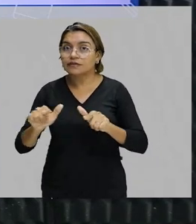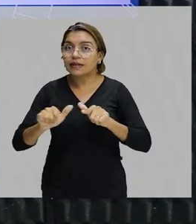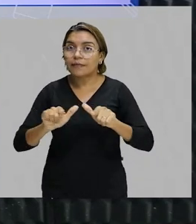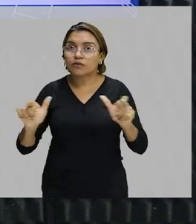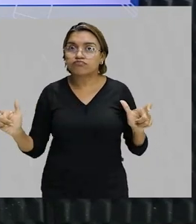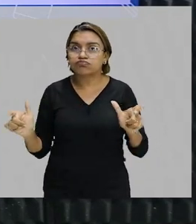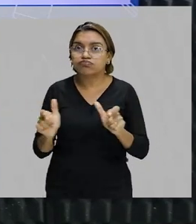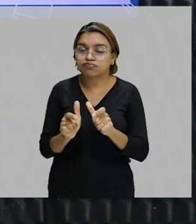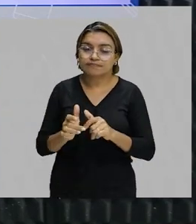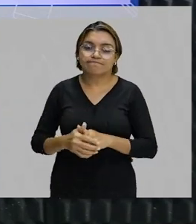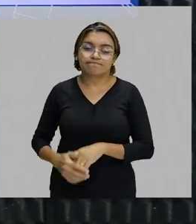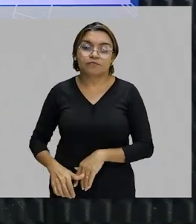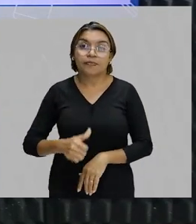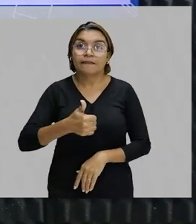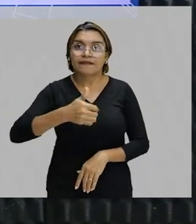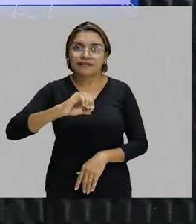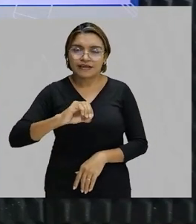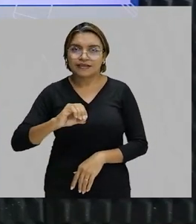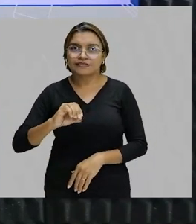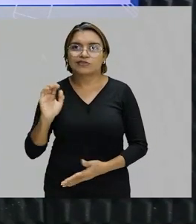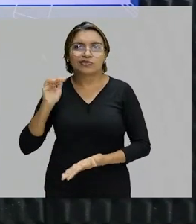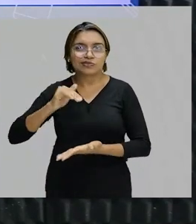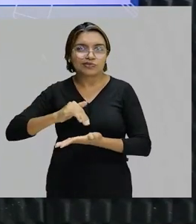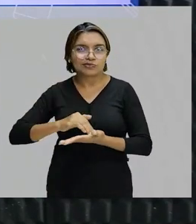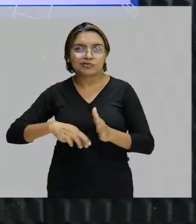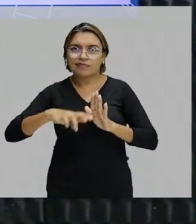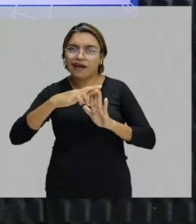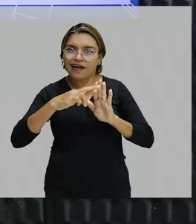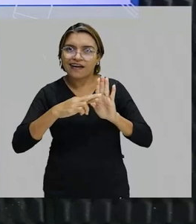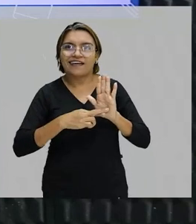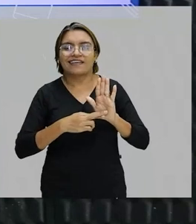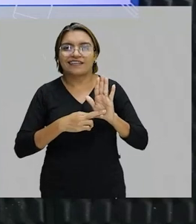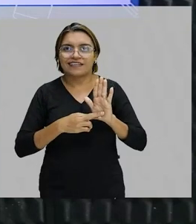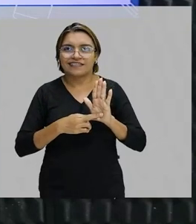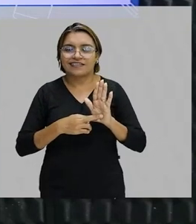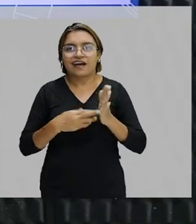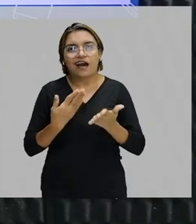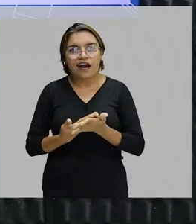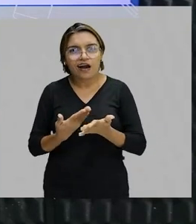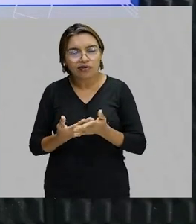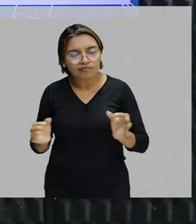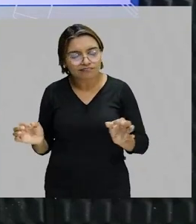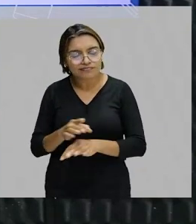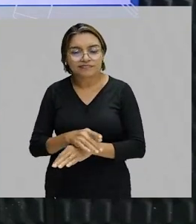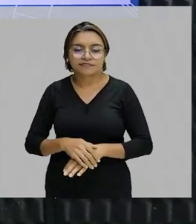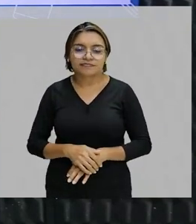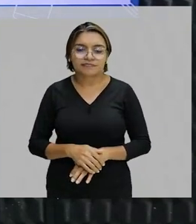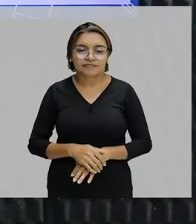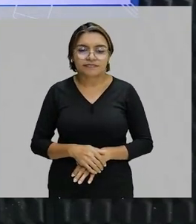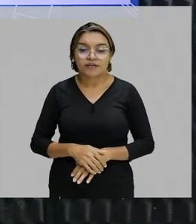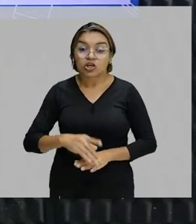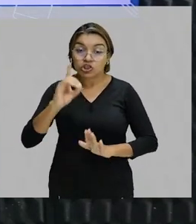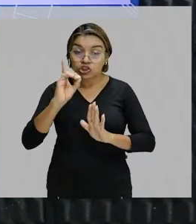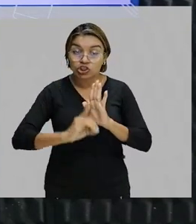e a 10ma e última regra pra gente poder fechar a aula de hoje do Consenso de Washington é o